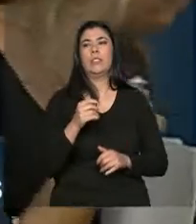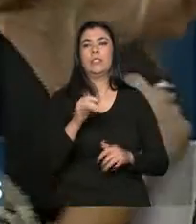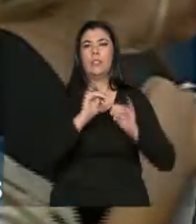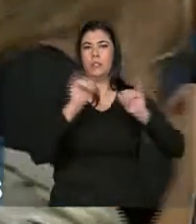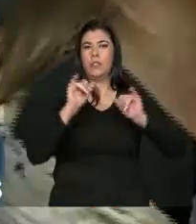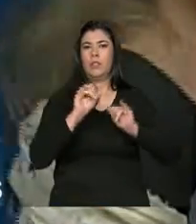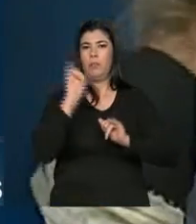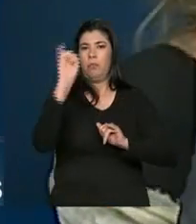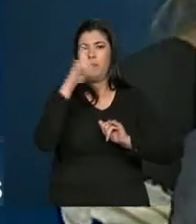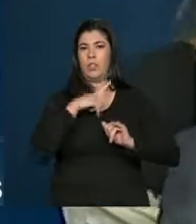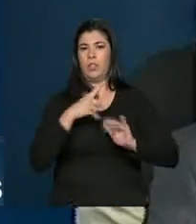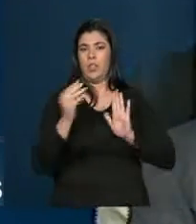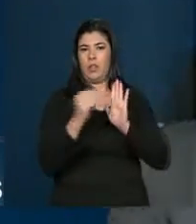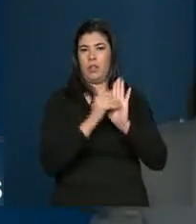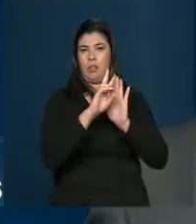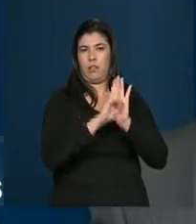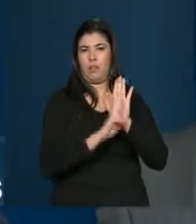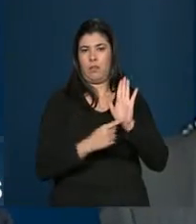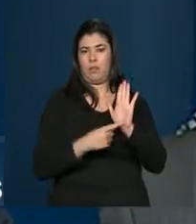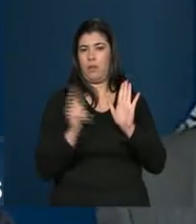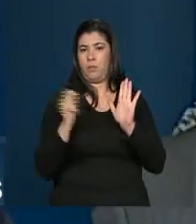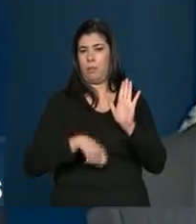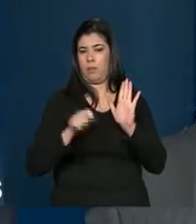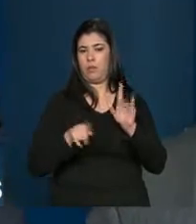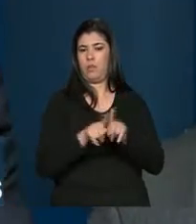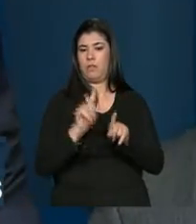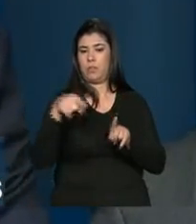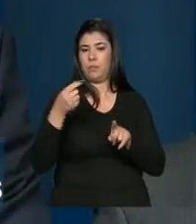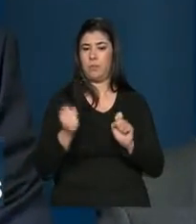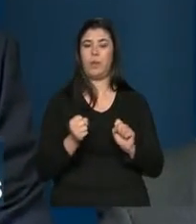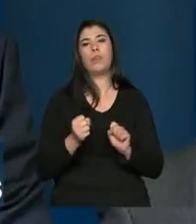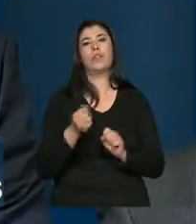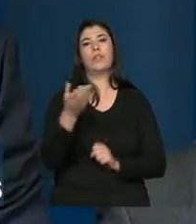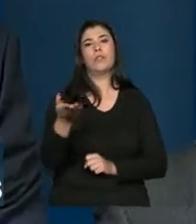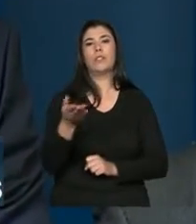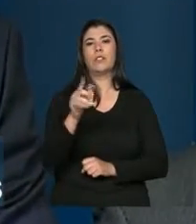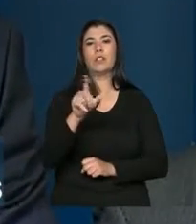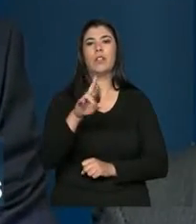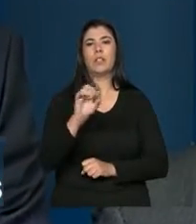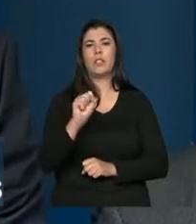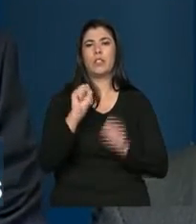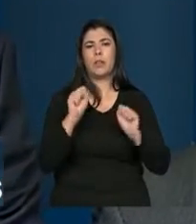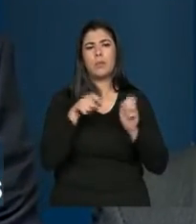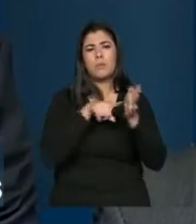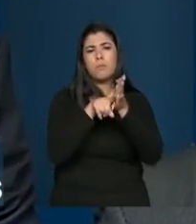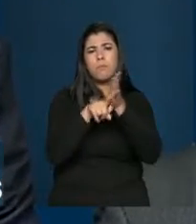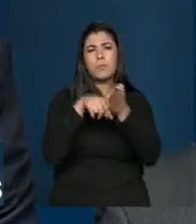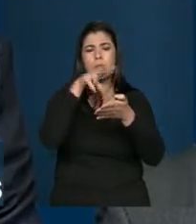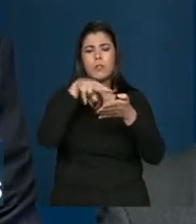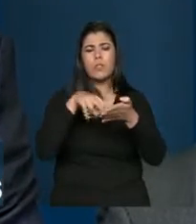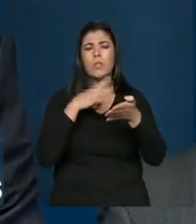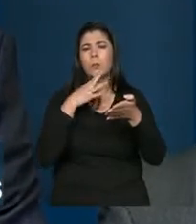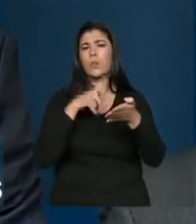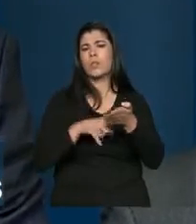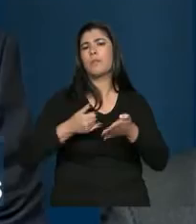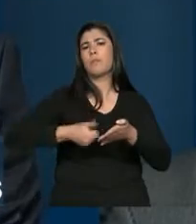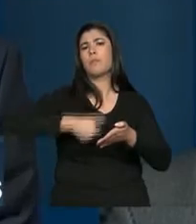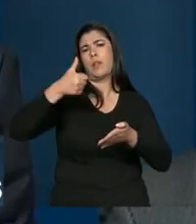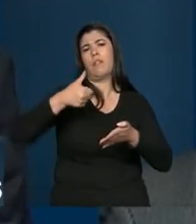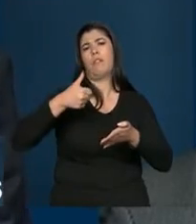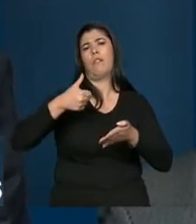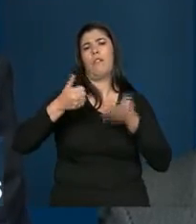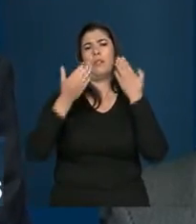um dado importante que está no relatório, inclusive, e é possível depois, Larissa, você até depurar e aprofundar mais essa